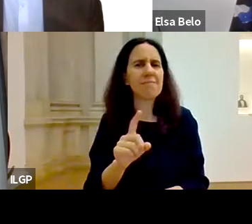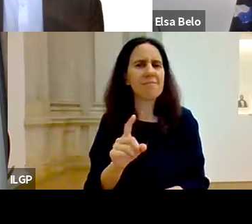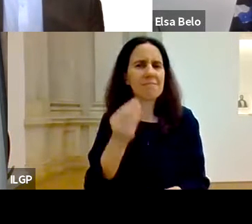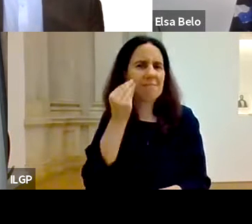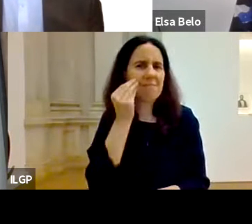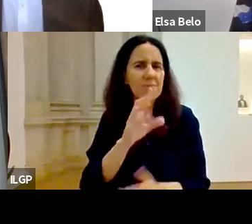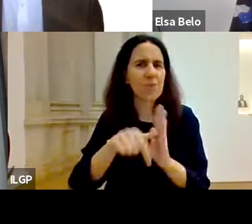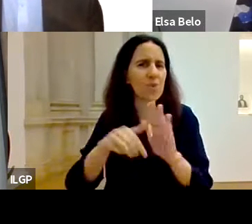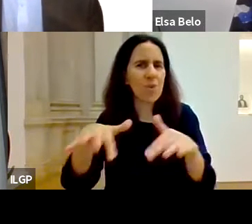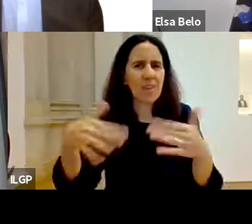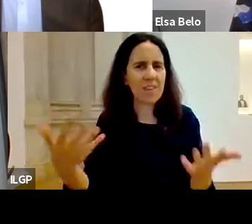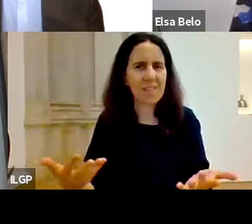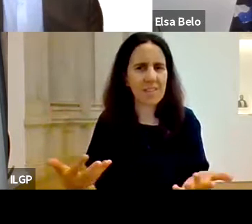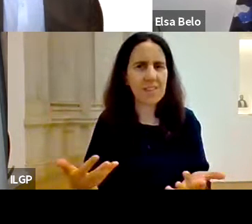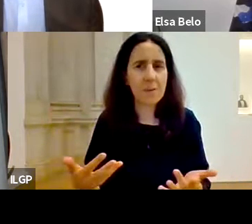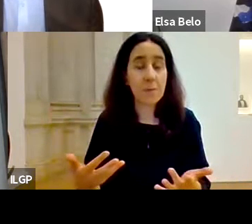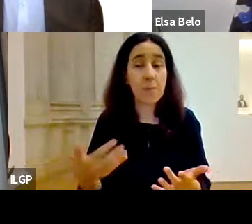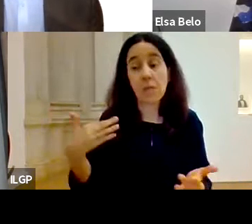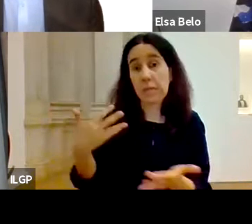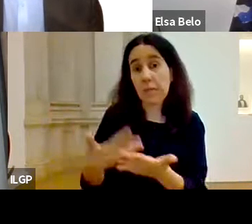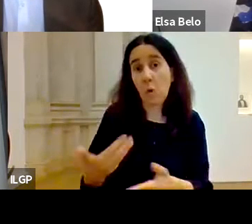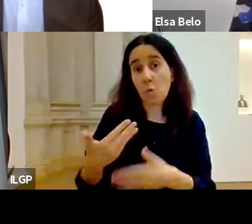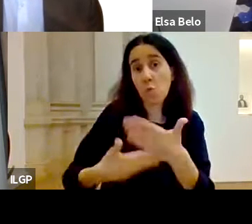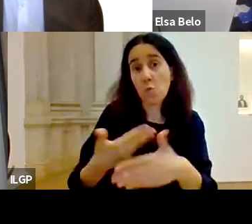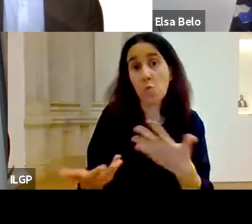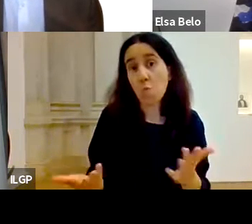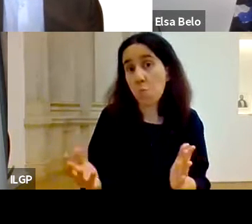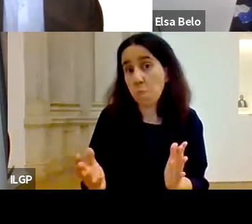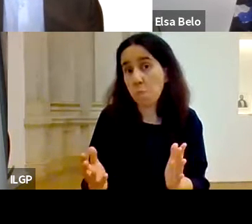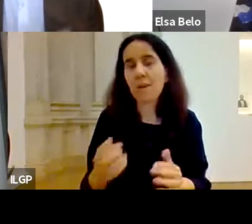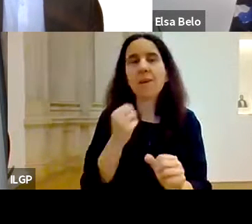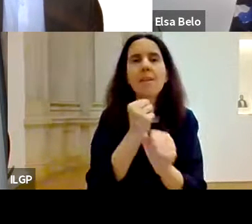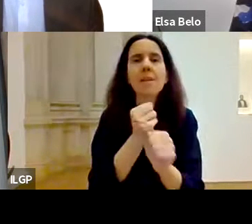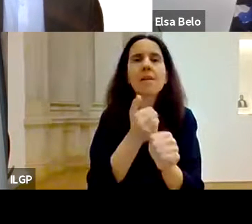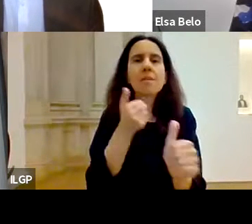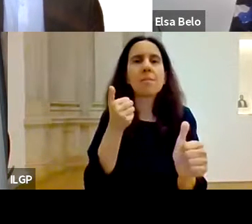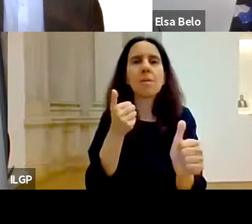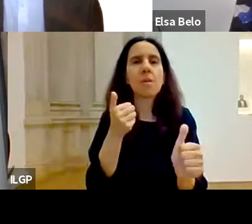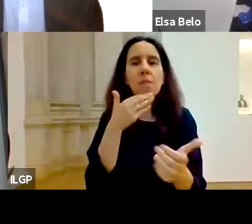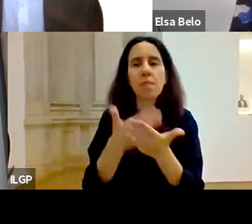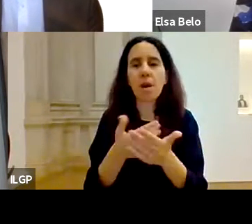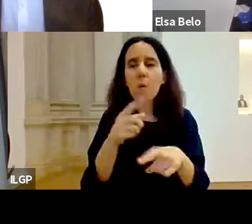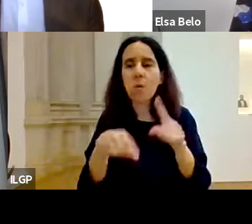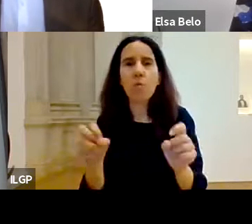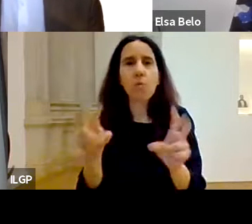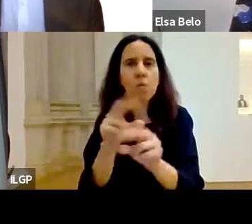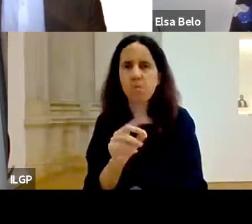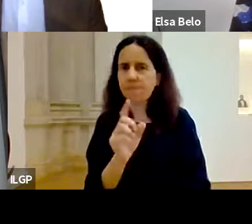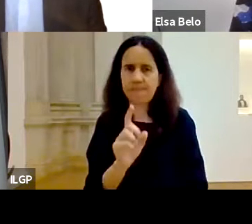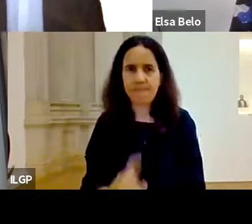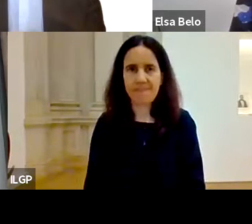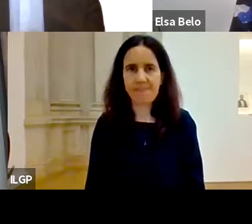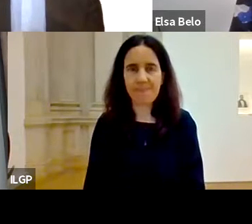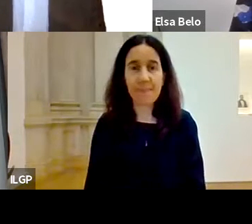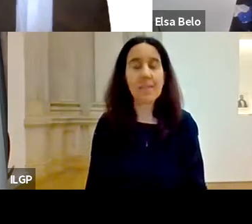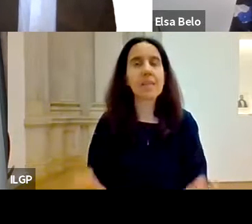qualquer projeto que até agora executávamos. Não é o teletrabalho que introduz aqui variáveis novas. No tema da